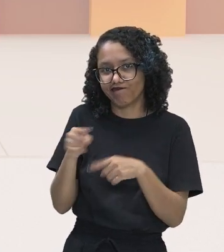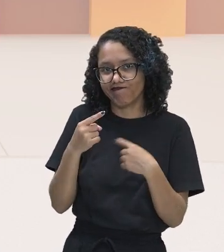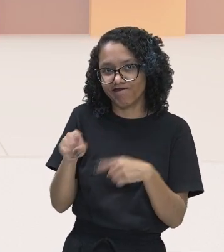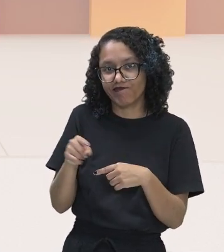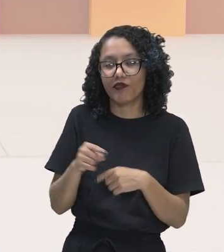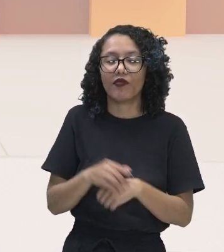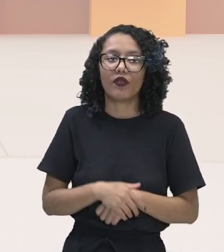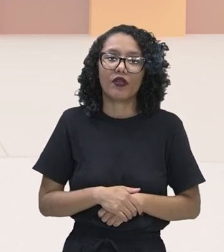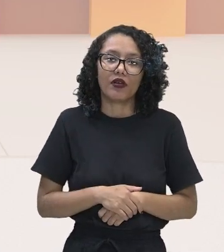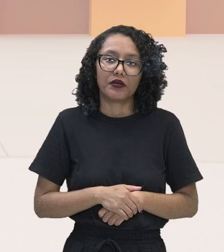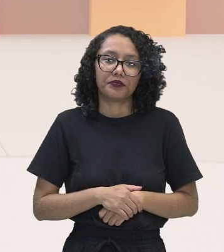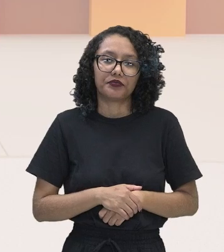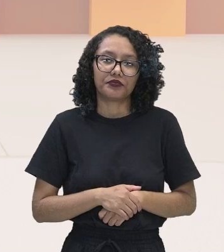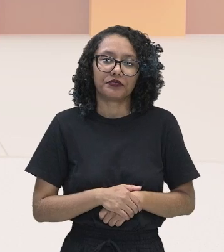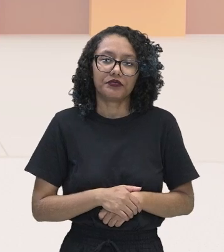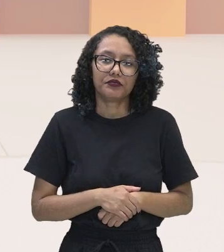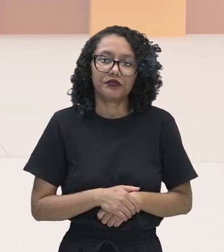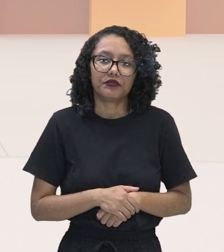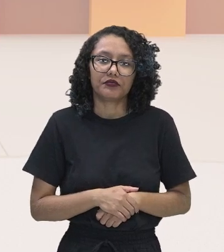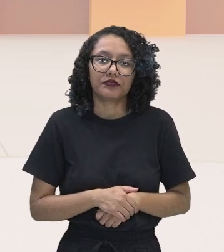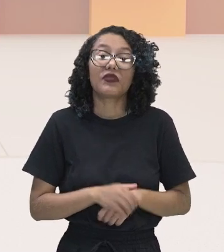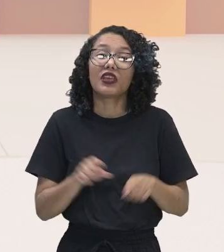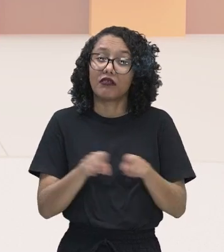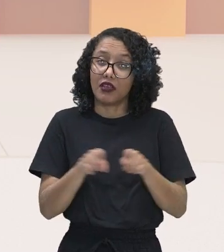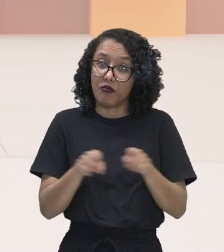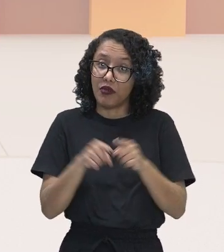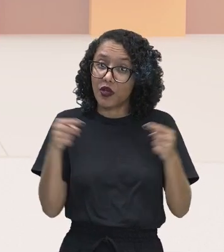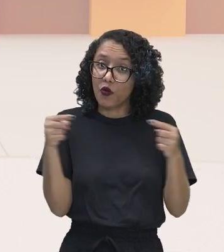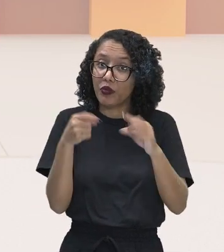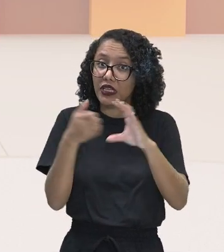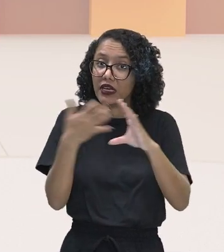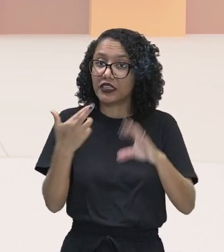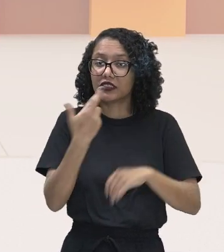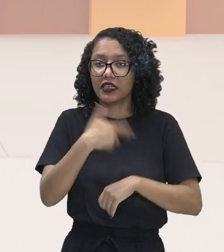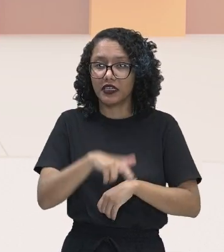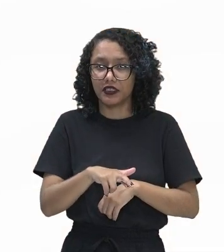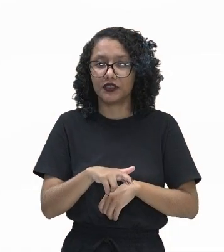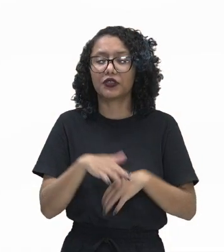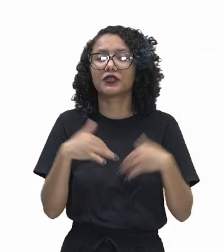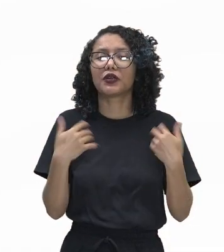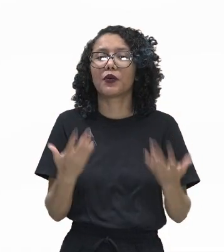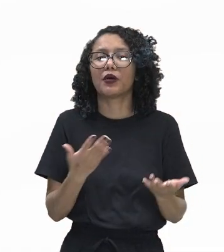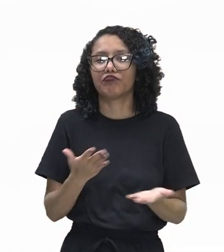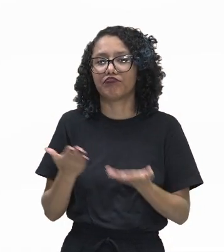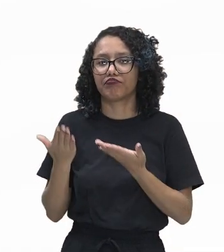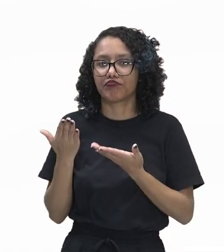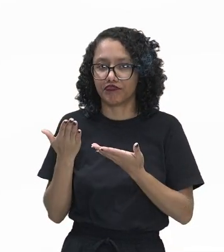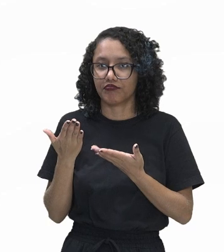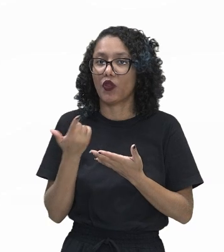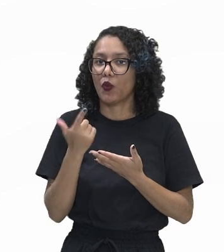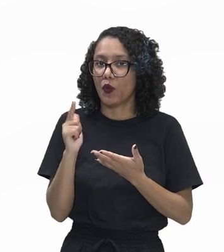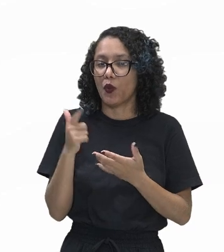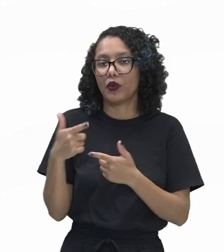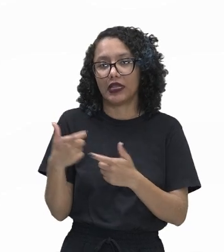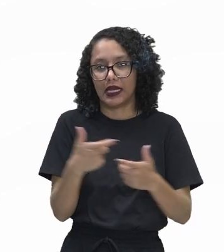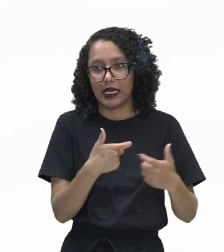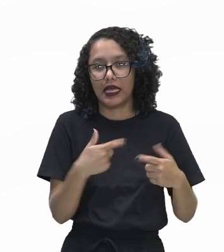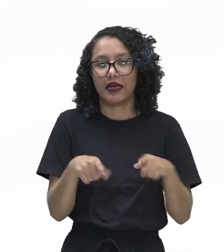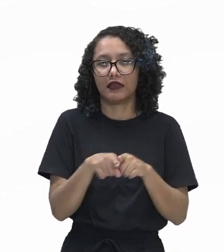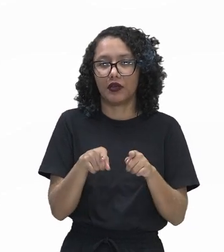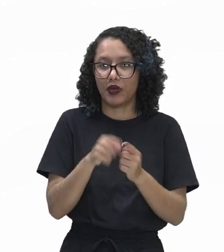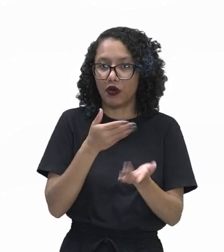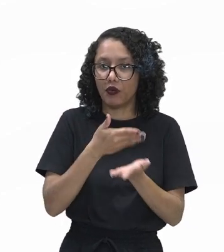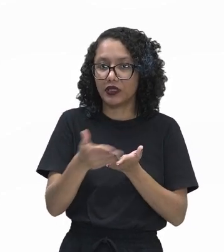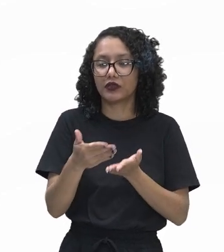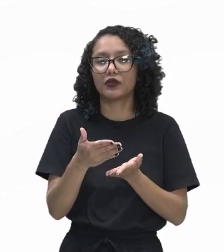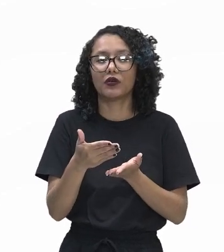também considerada uma revolta de caráter messiânico, é a Guerra do Contestado, que aconteceu no início do século